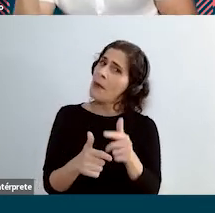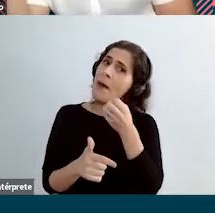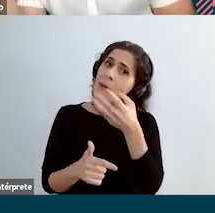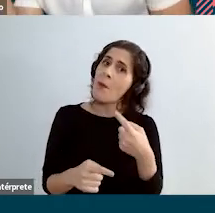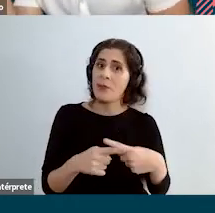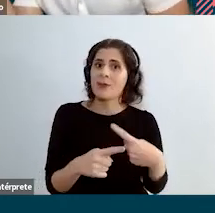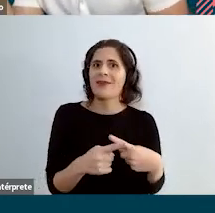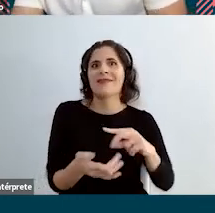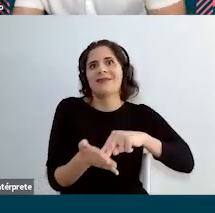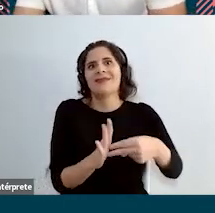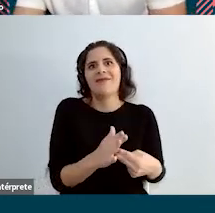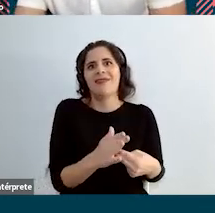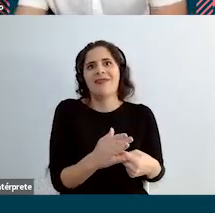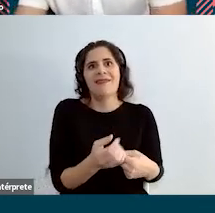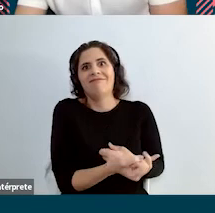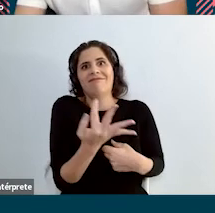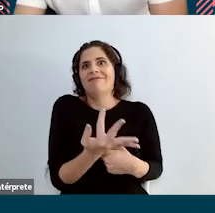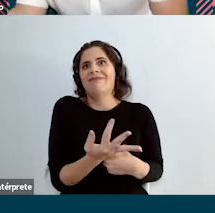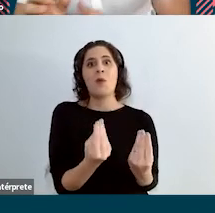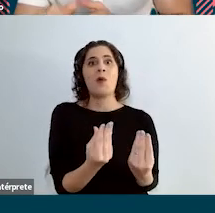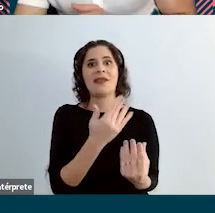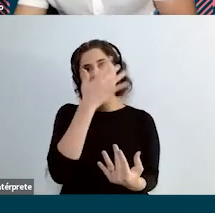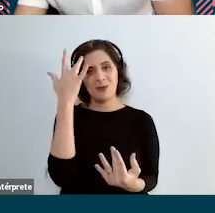ter, muitas pessoas usando o nosso produto.